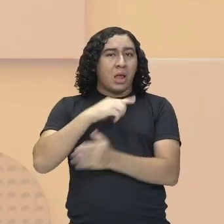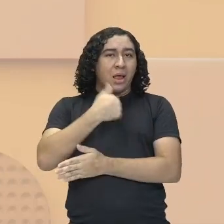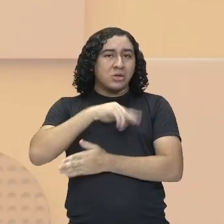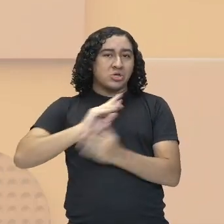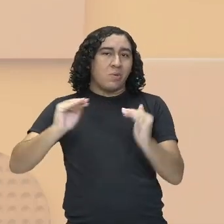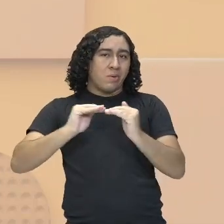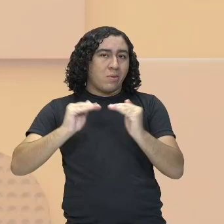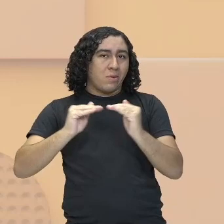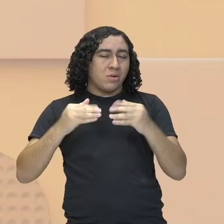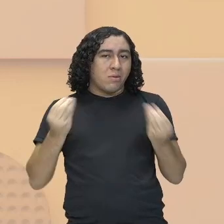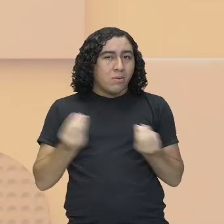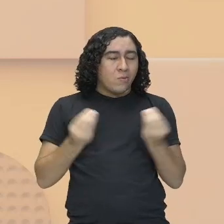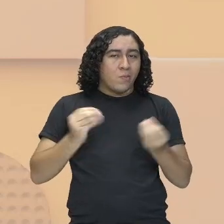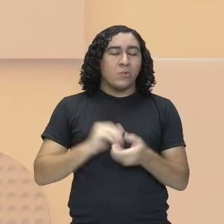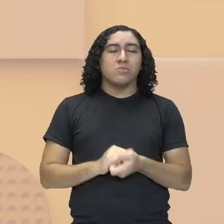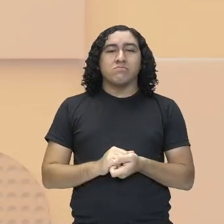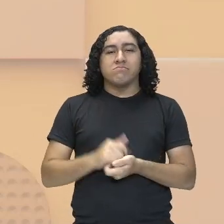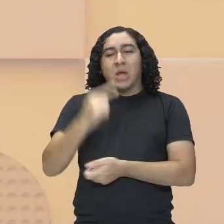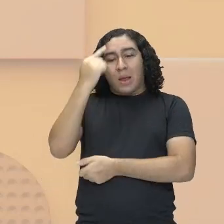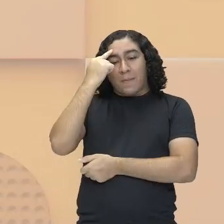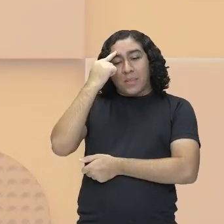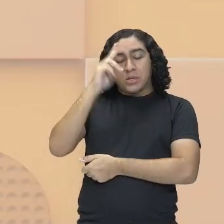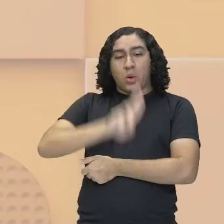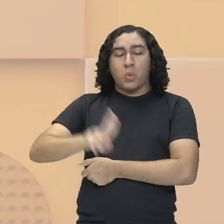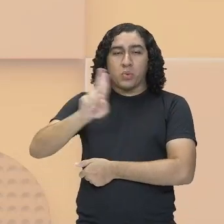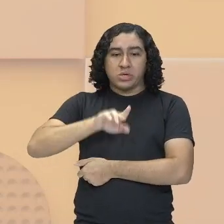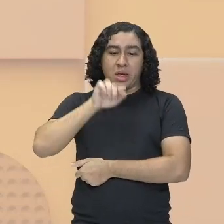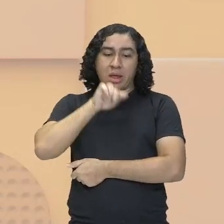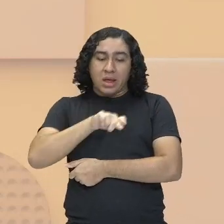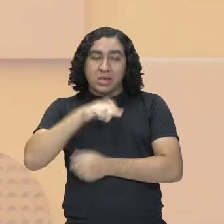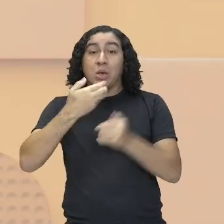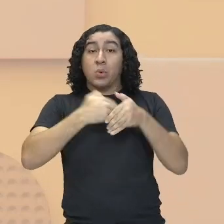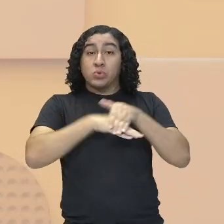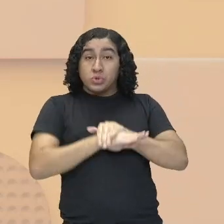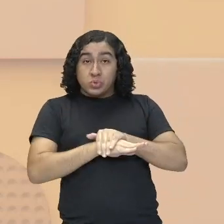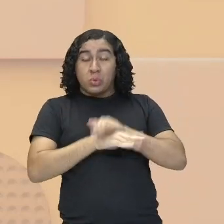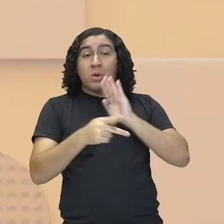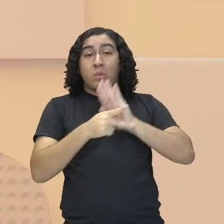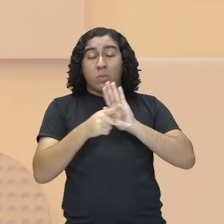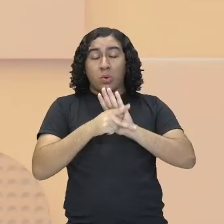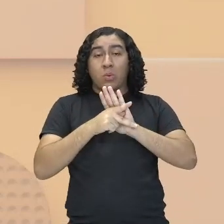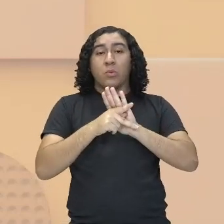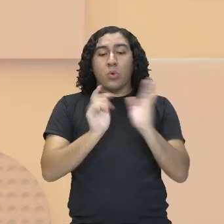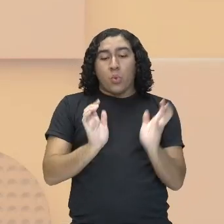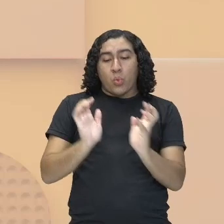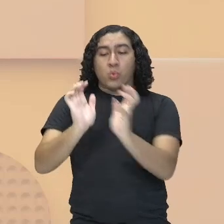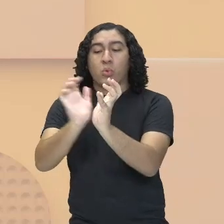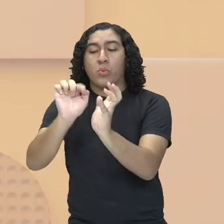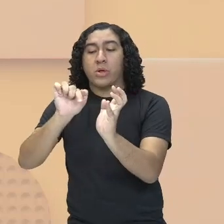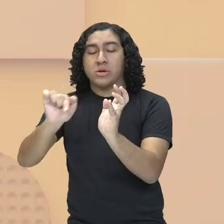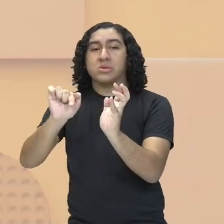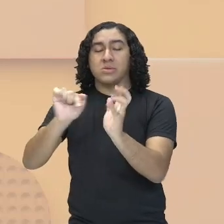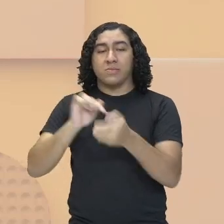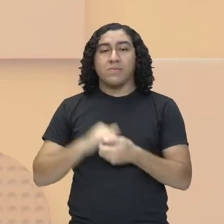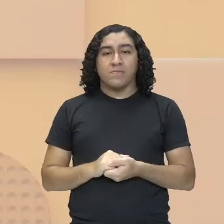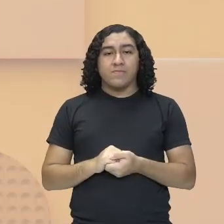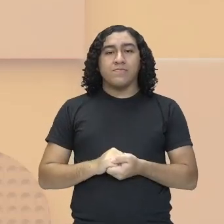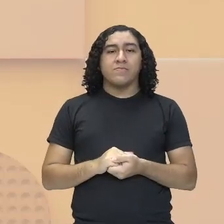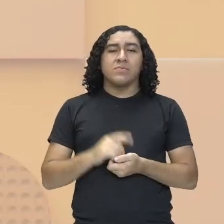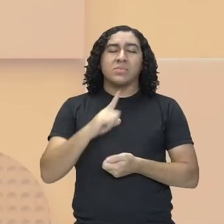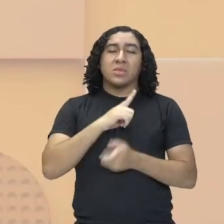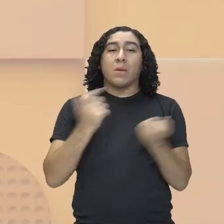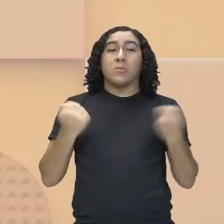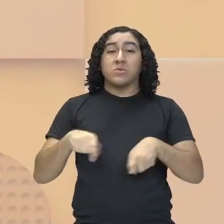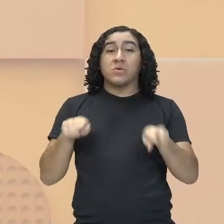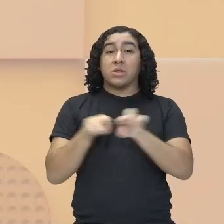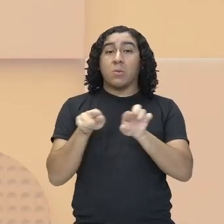religião. Então, eles vão começar ali a utilizar esse grupo, né, de anabatistas para poder também